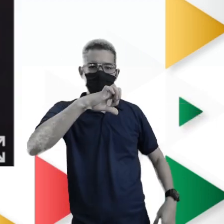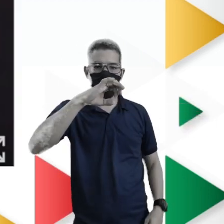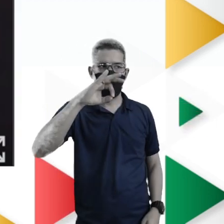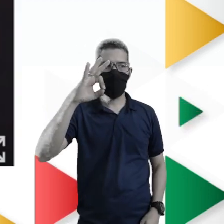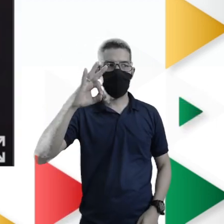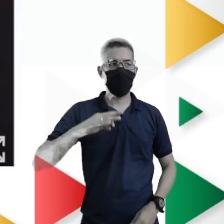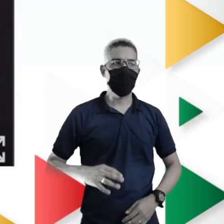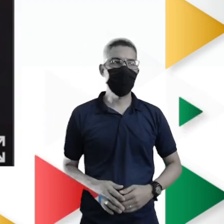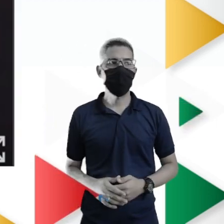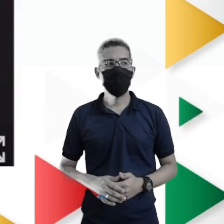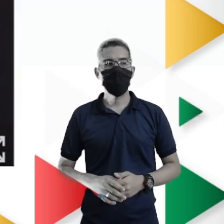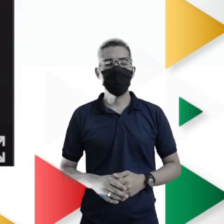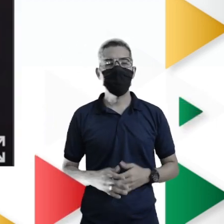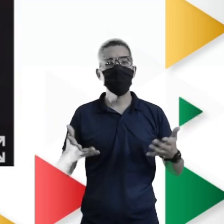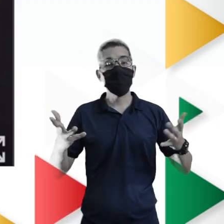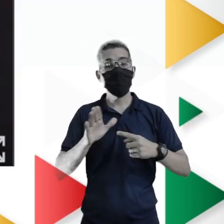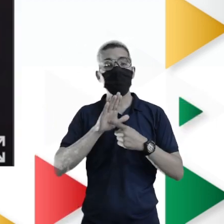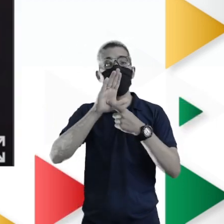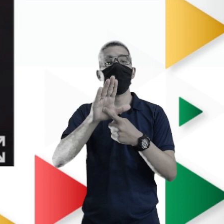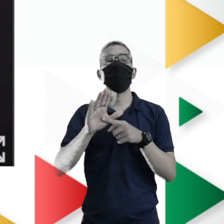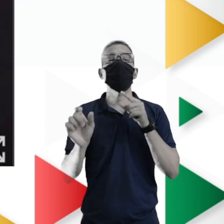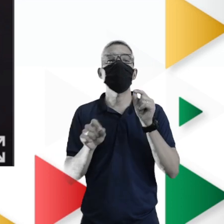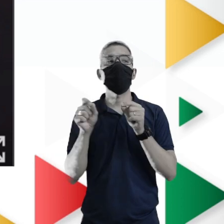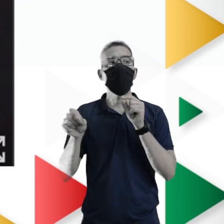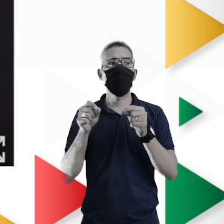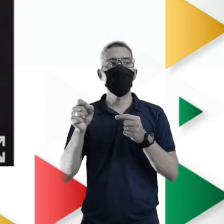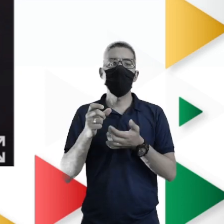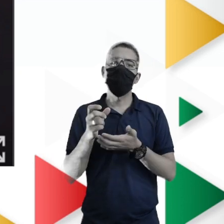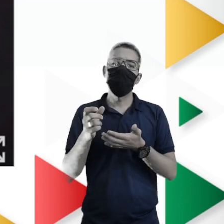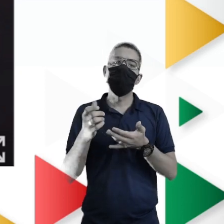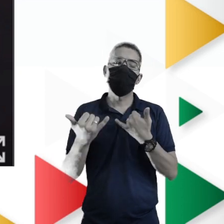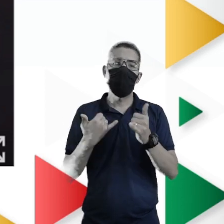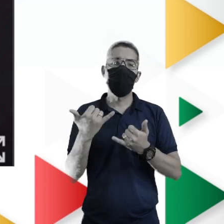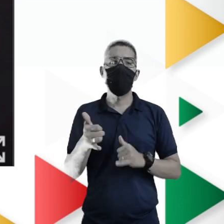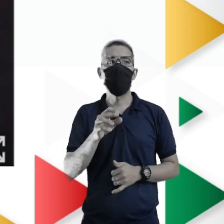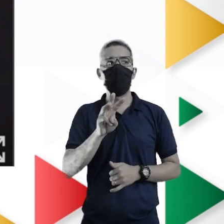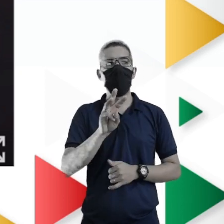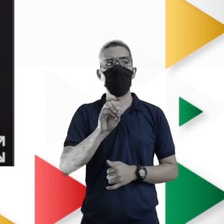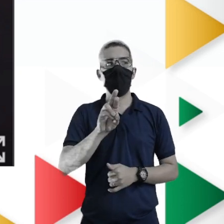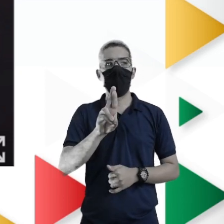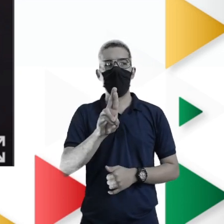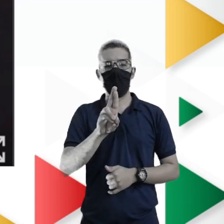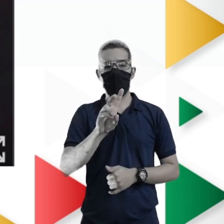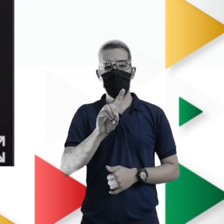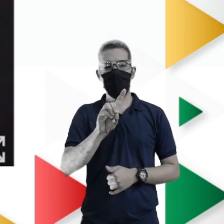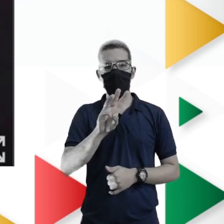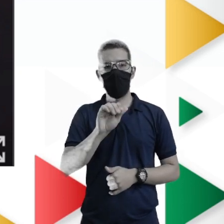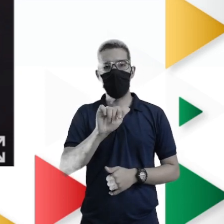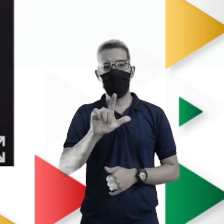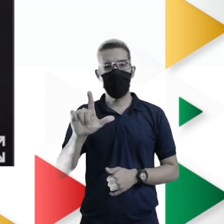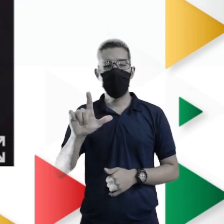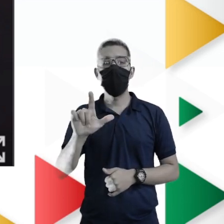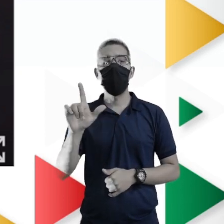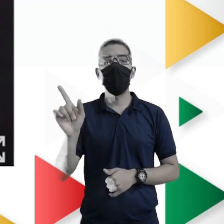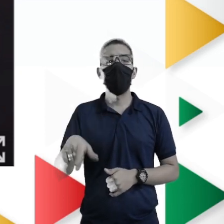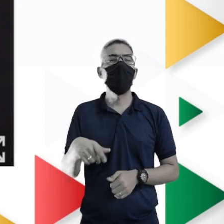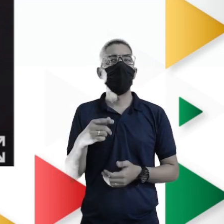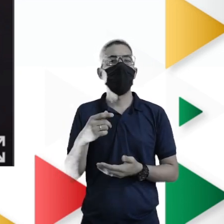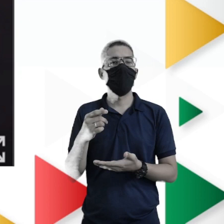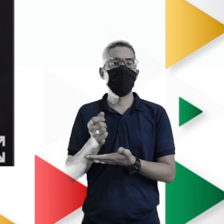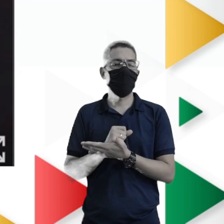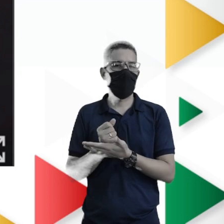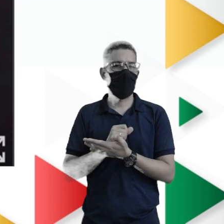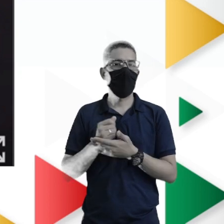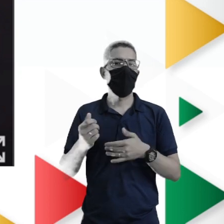eu e o Bonitão, um jogo chamado o Word Wall. Você vai jogar, você vai usar um game de